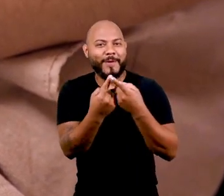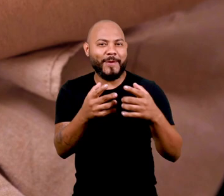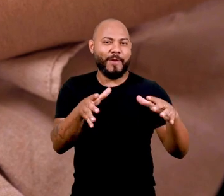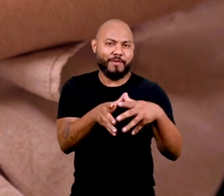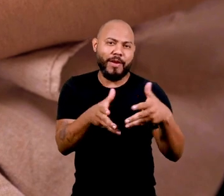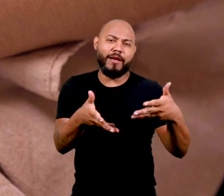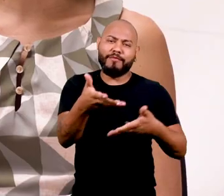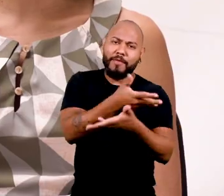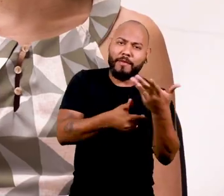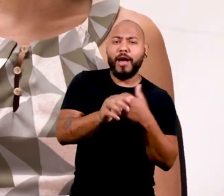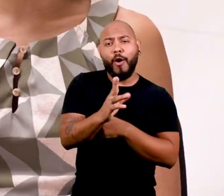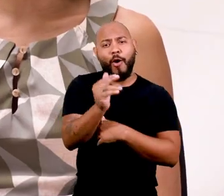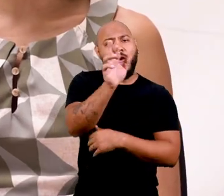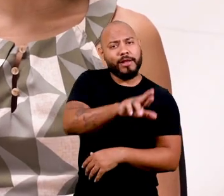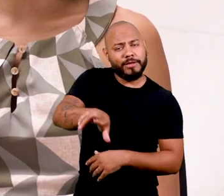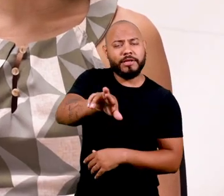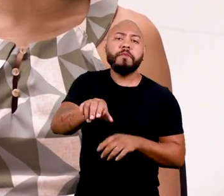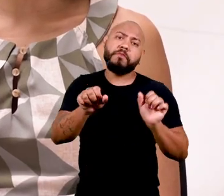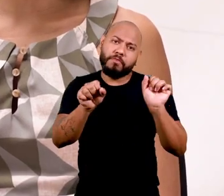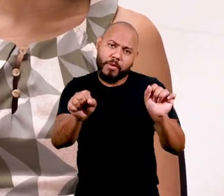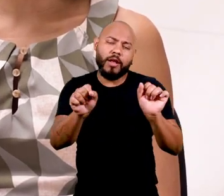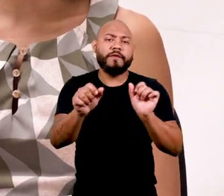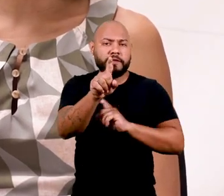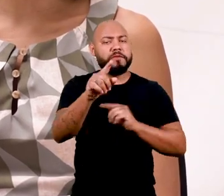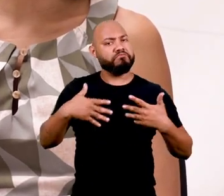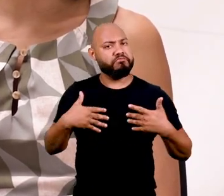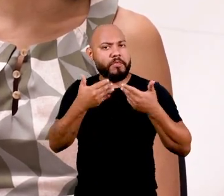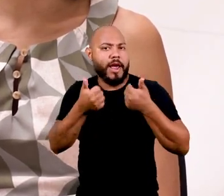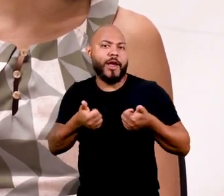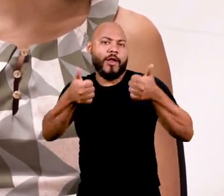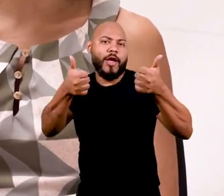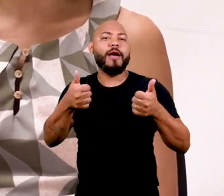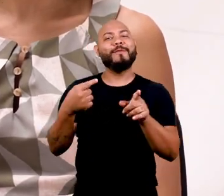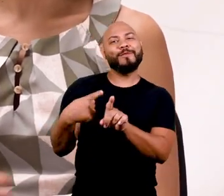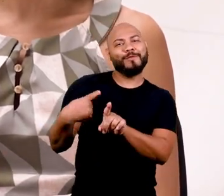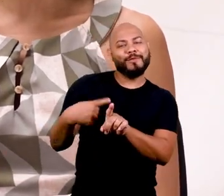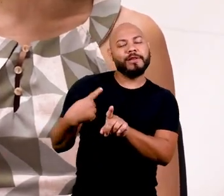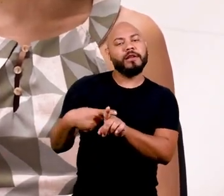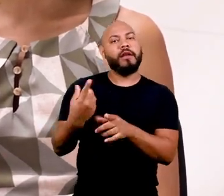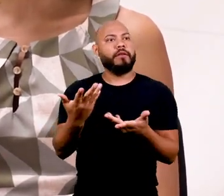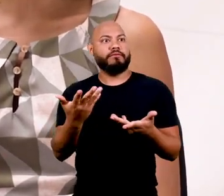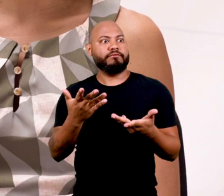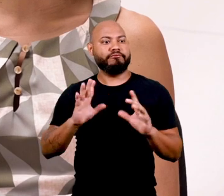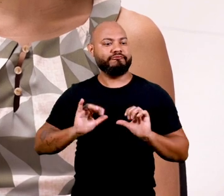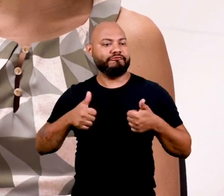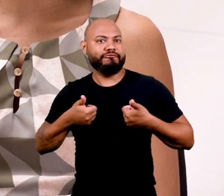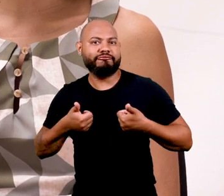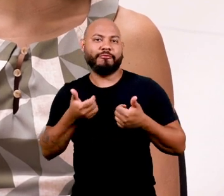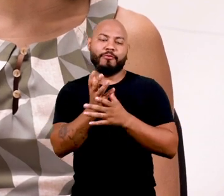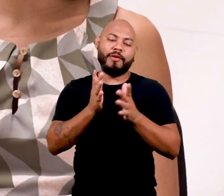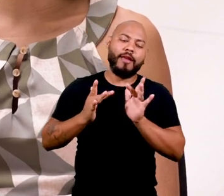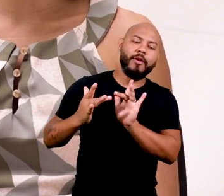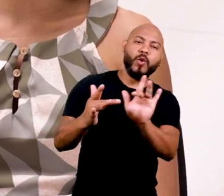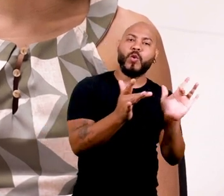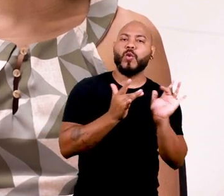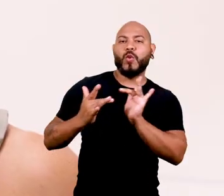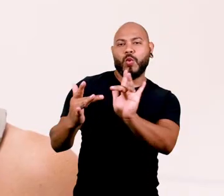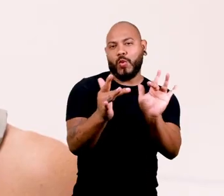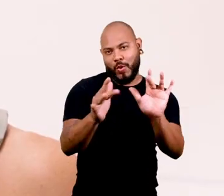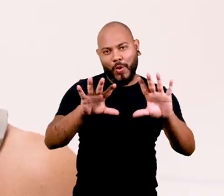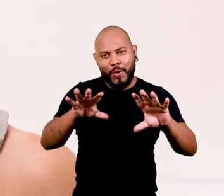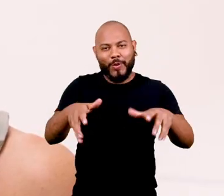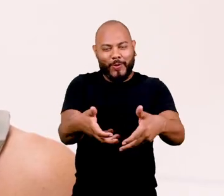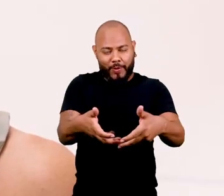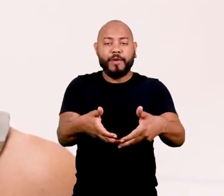uma religião, você pode apresentar melhoras, né, em transtornos mentais simplesmente por fazer parte de um grupo.